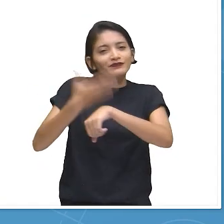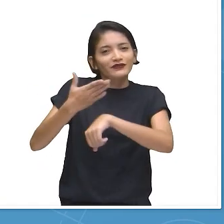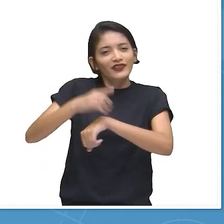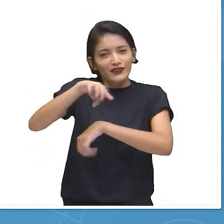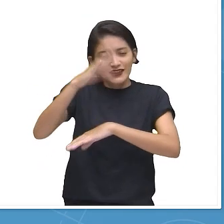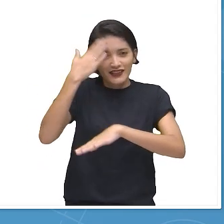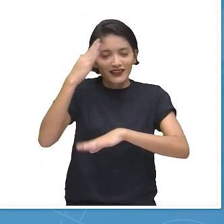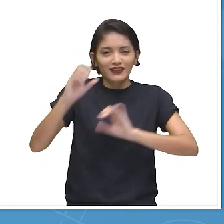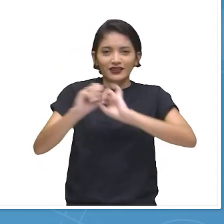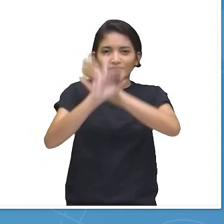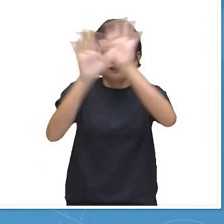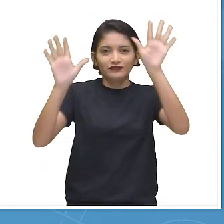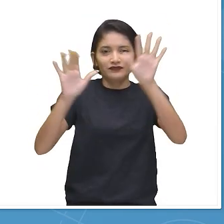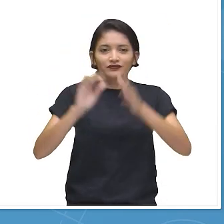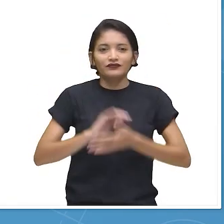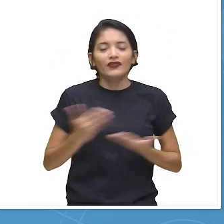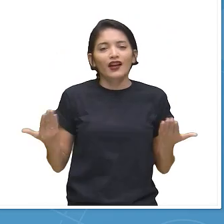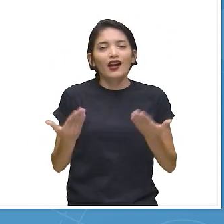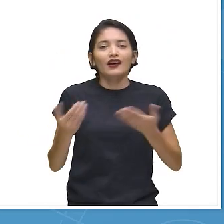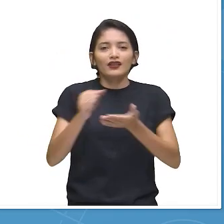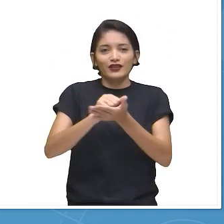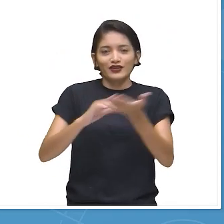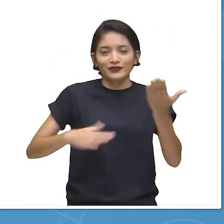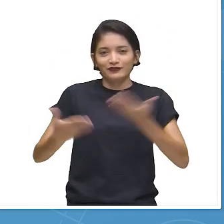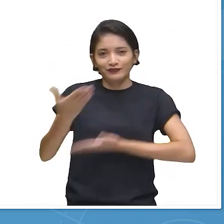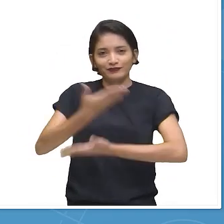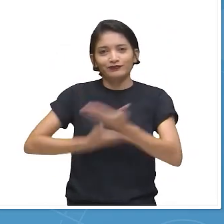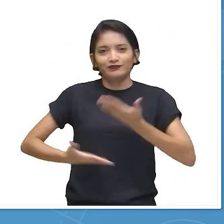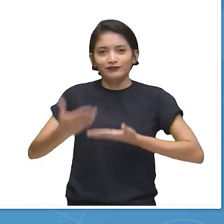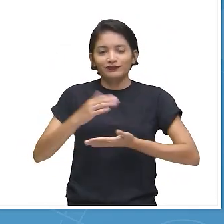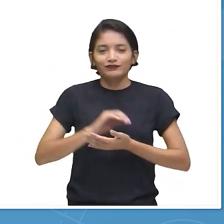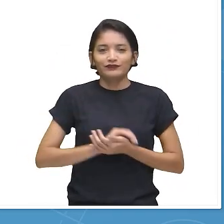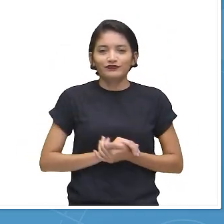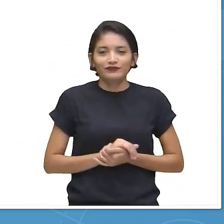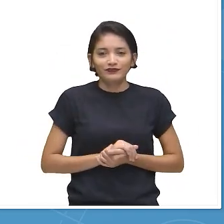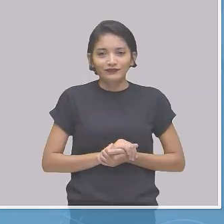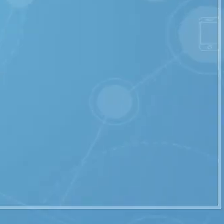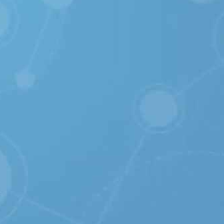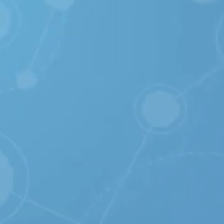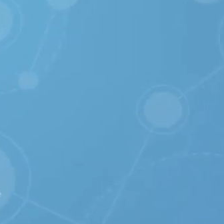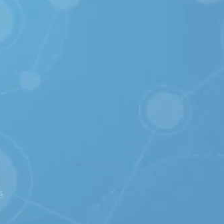entendeu? Vamos lá, então, para a nossa dinâmica local interativa.